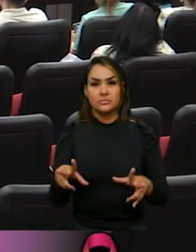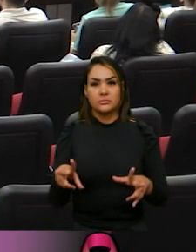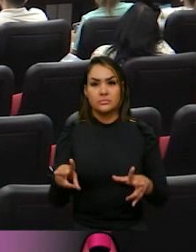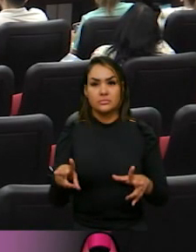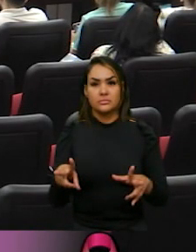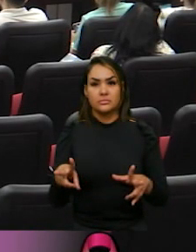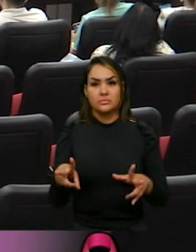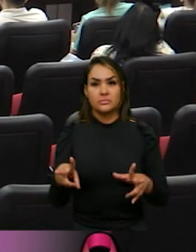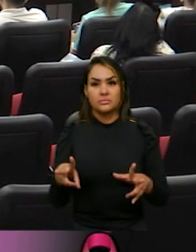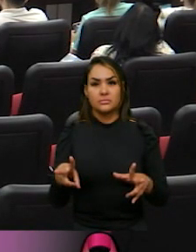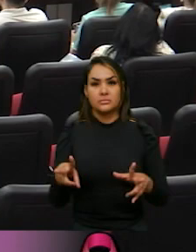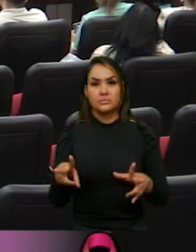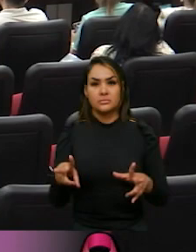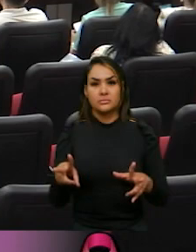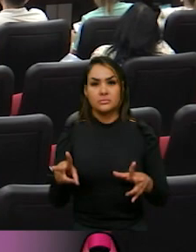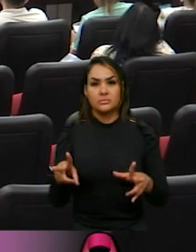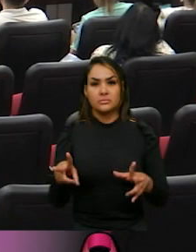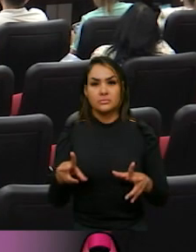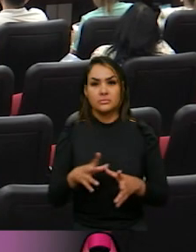Então tá bom.